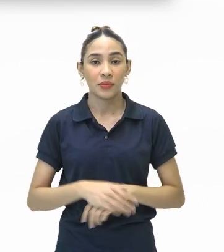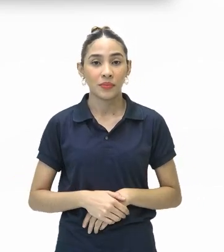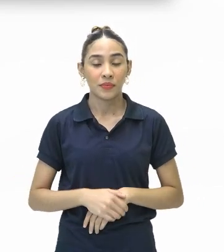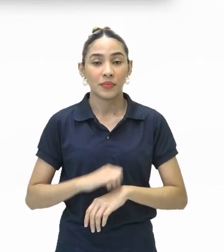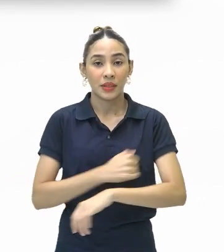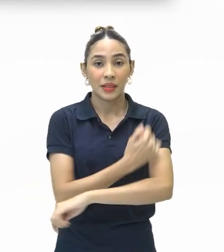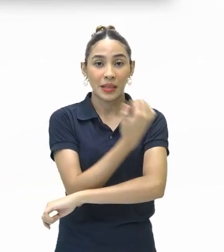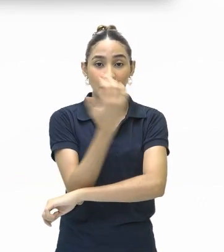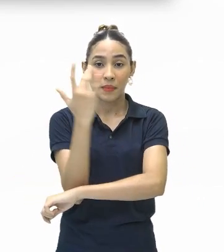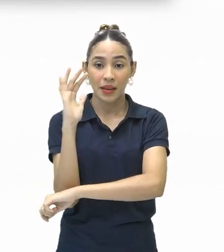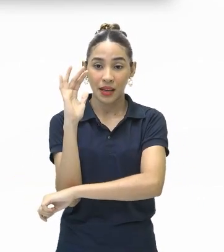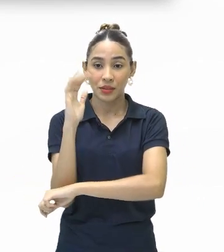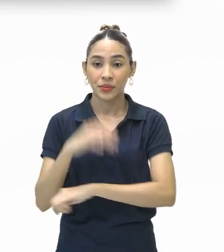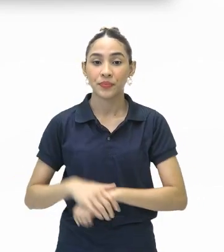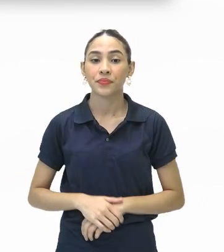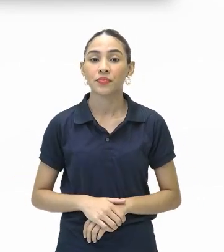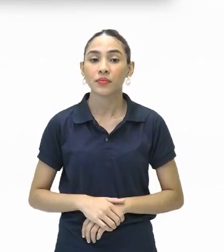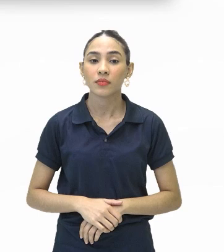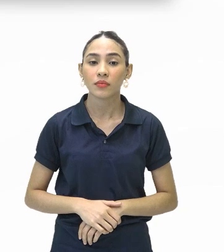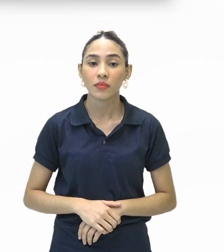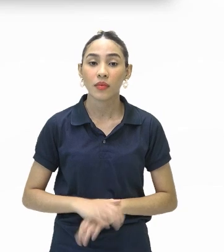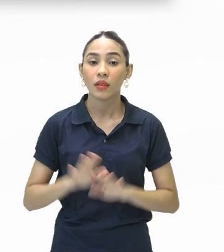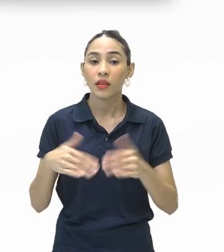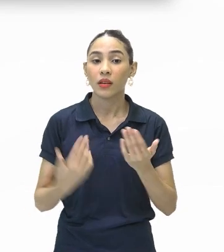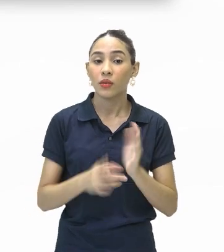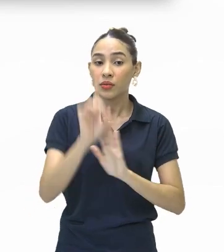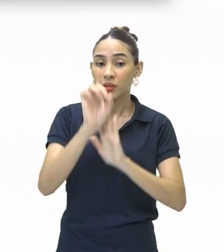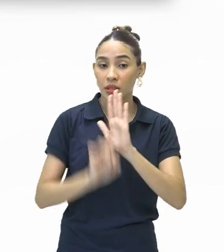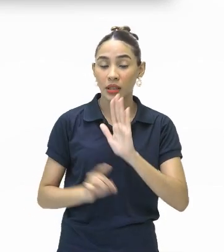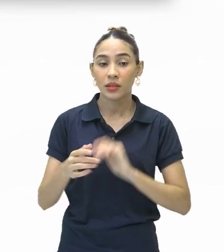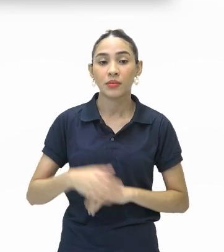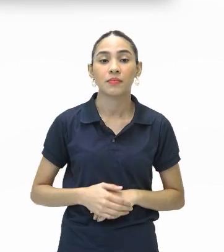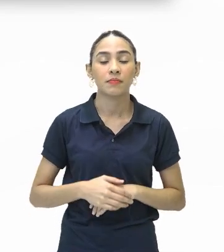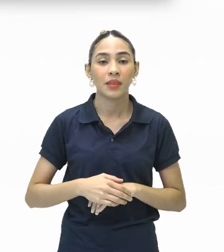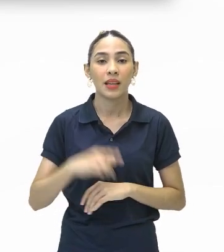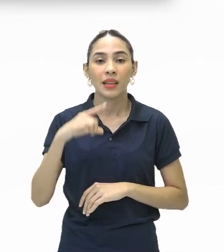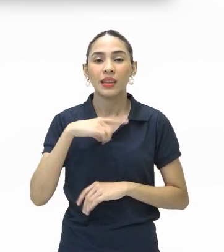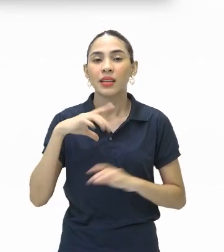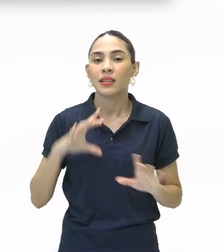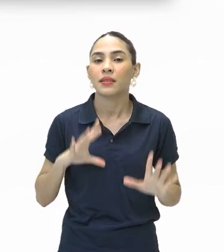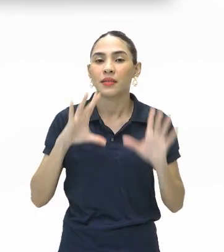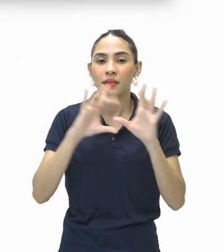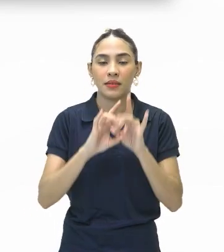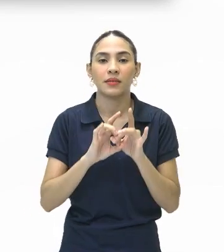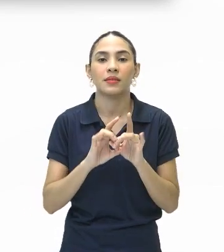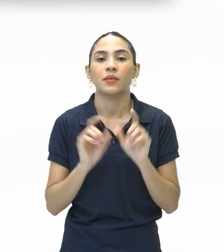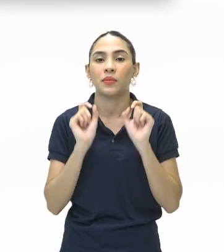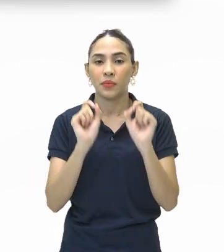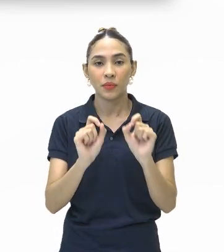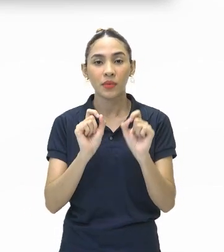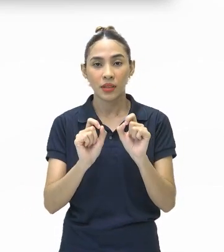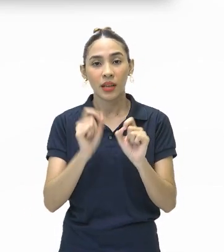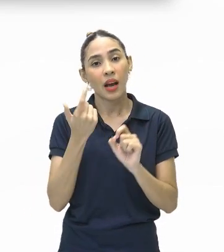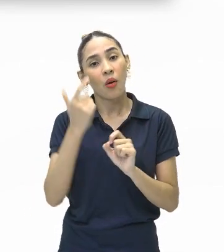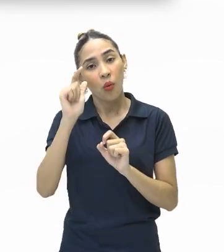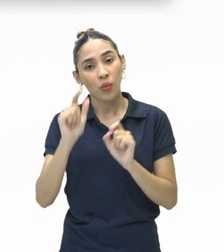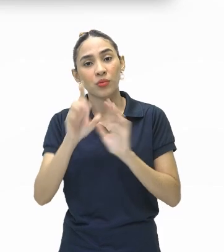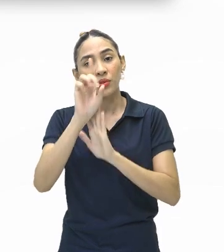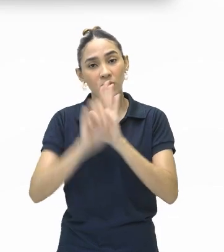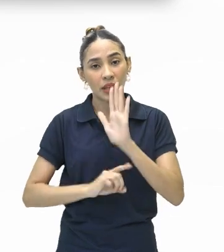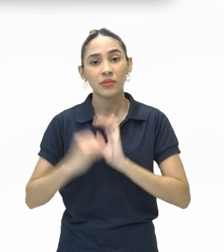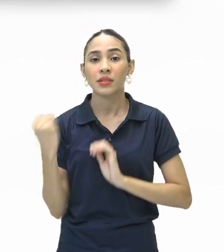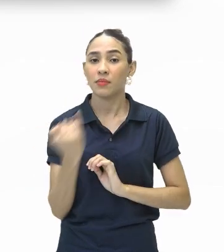e meio ambiente. Esse direito, né, ele está intrinsecamente ligado a outros